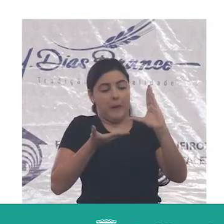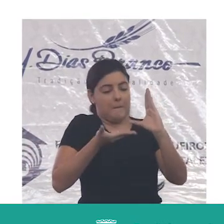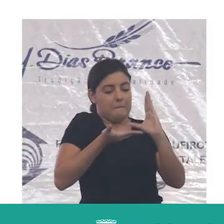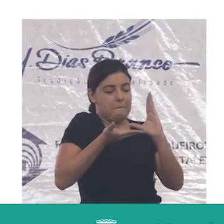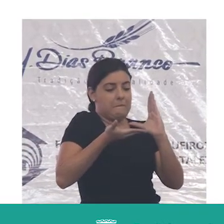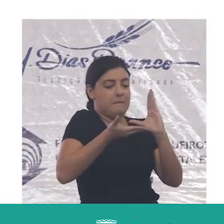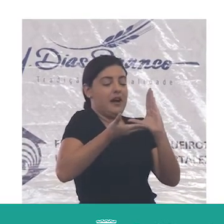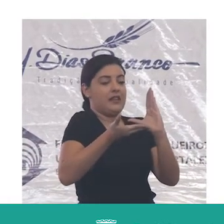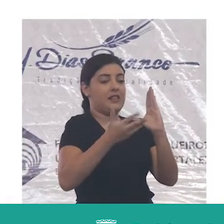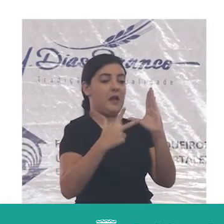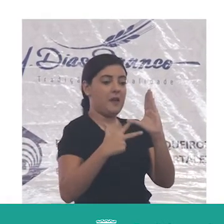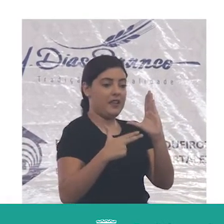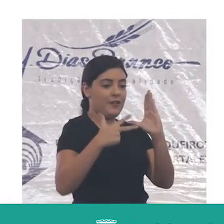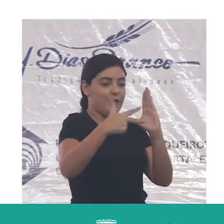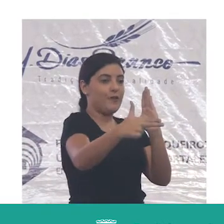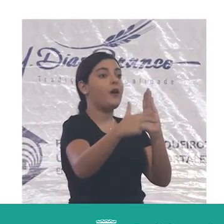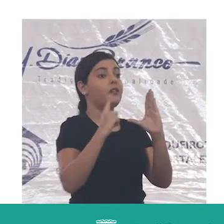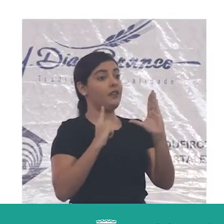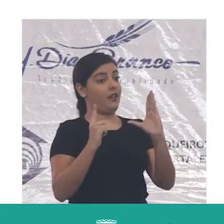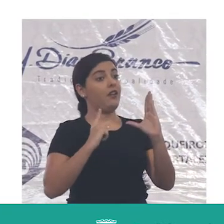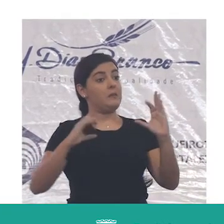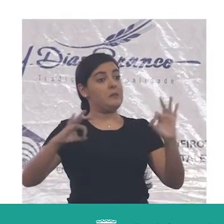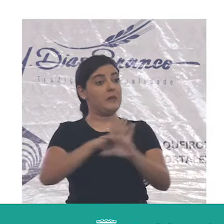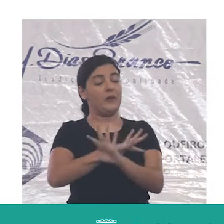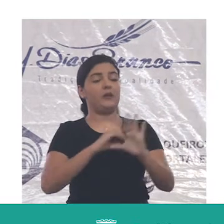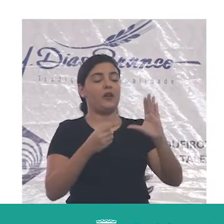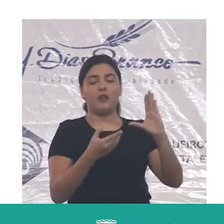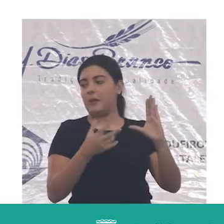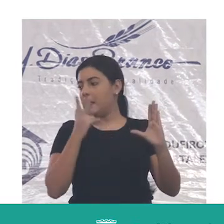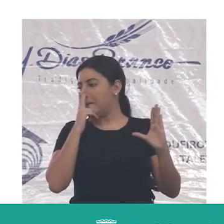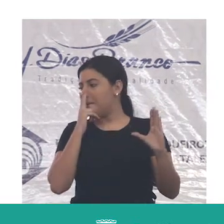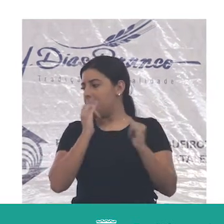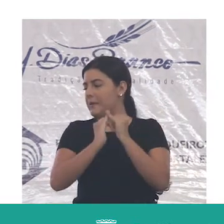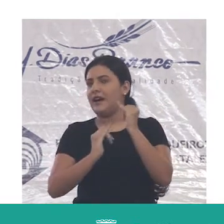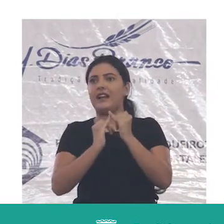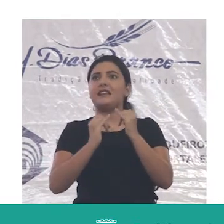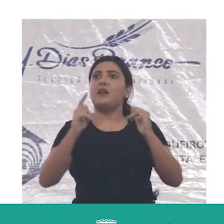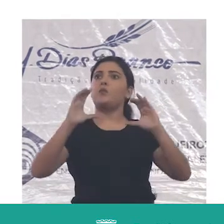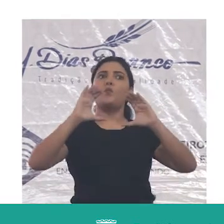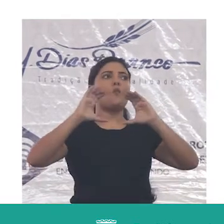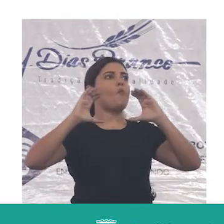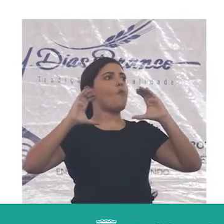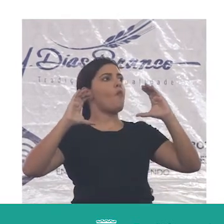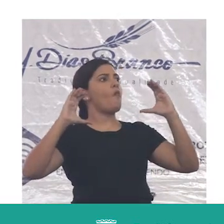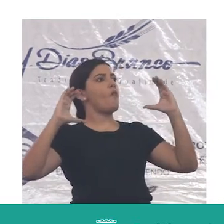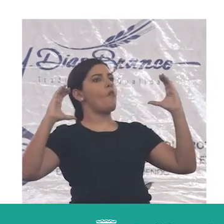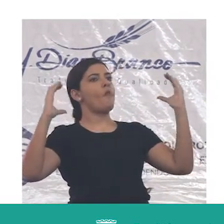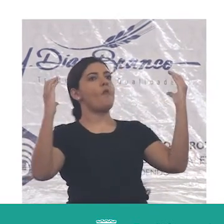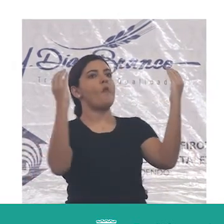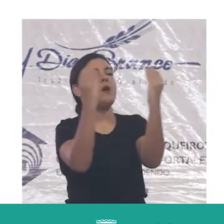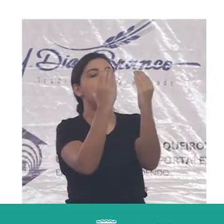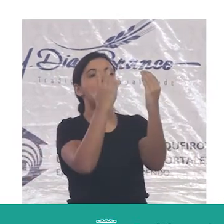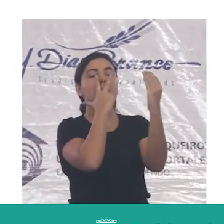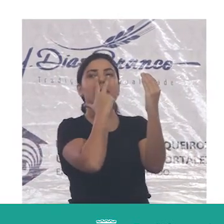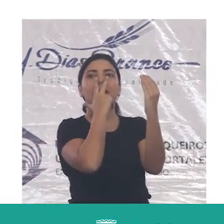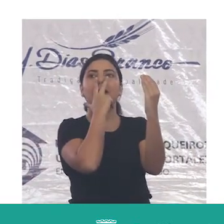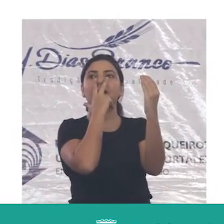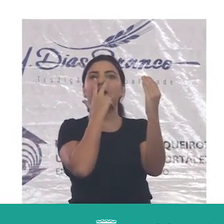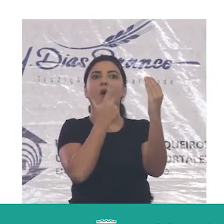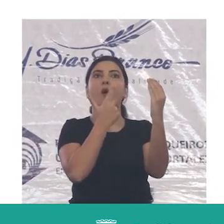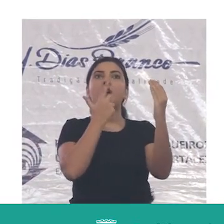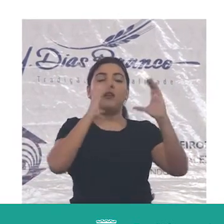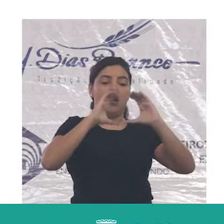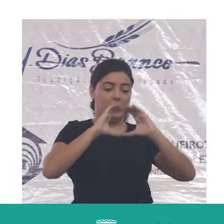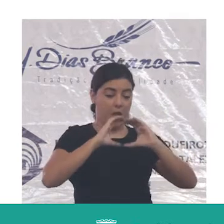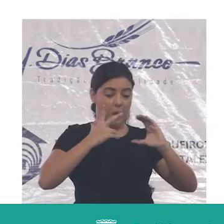são paralelas e iguais. Parece até um pouco com esse ginásio. É como se você tivesse um círculo e outro círculo